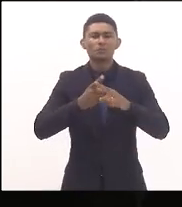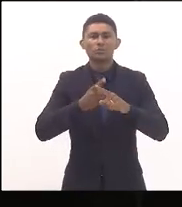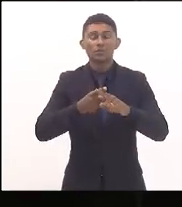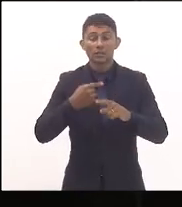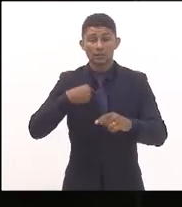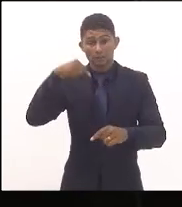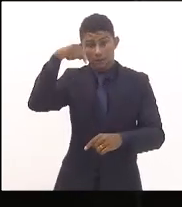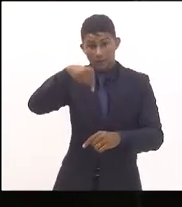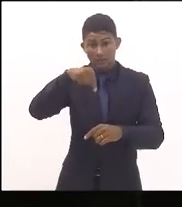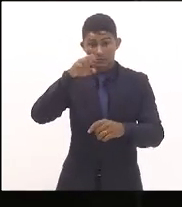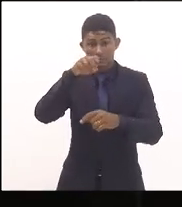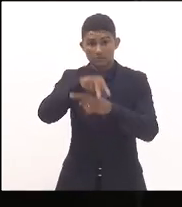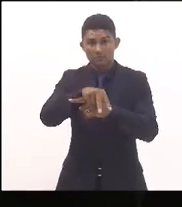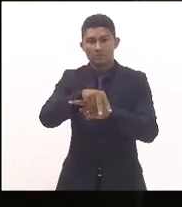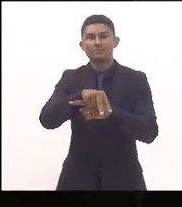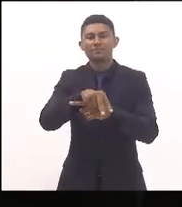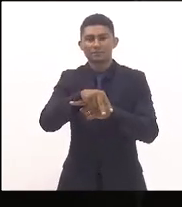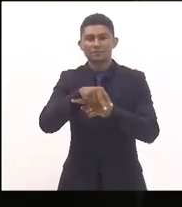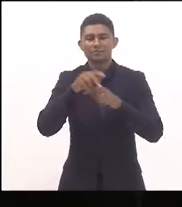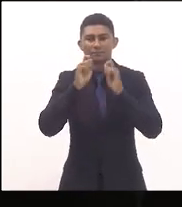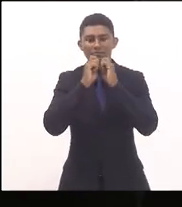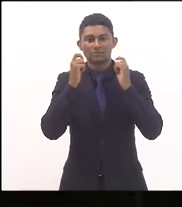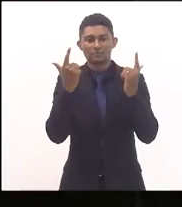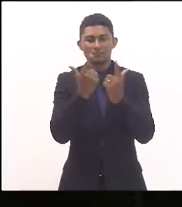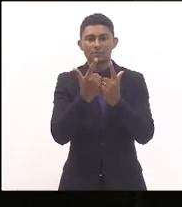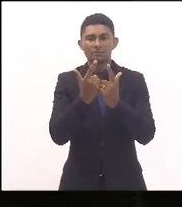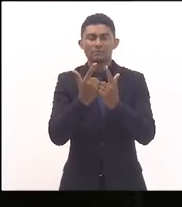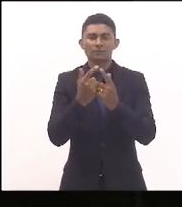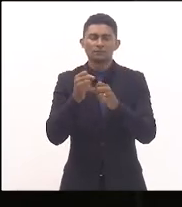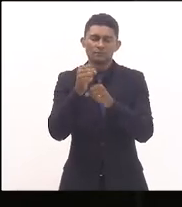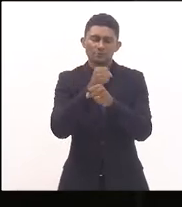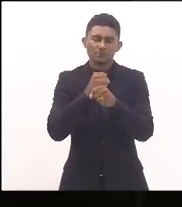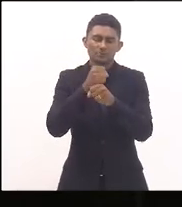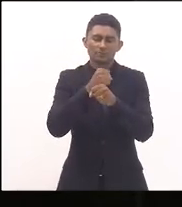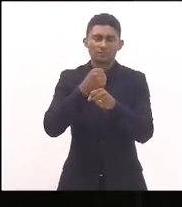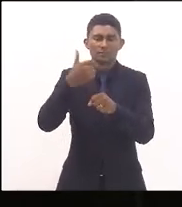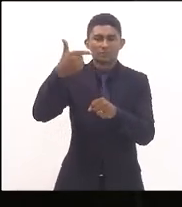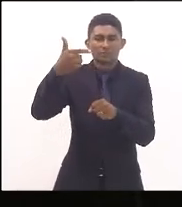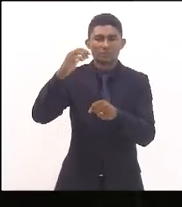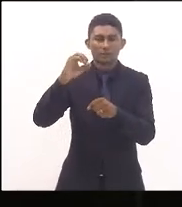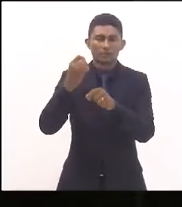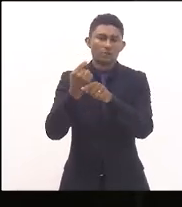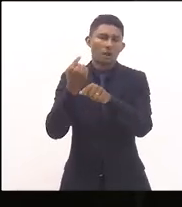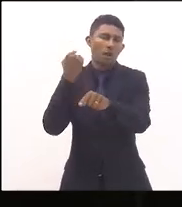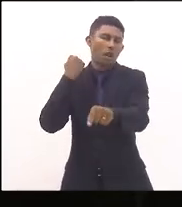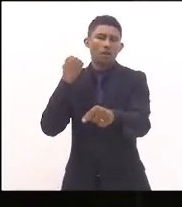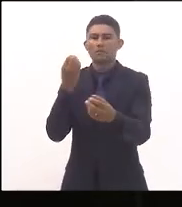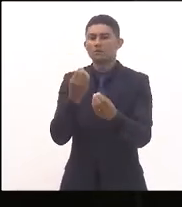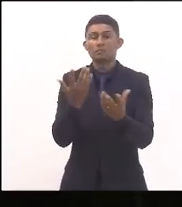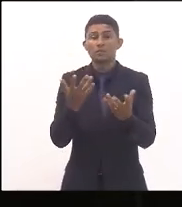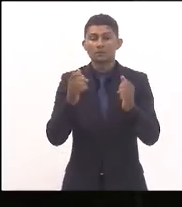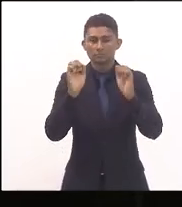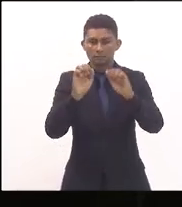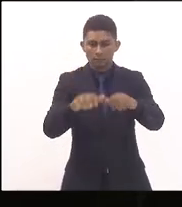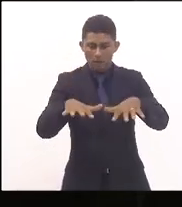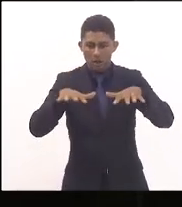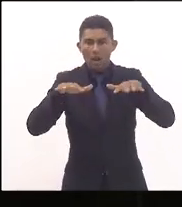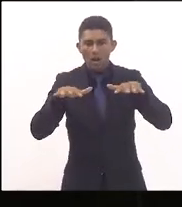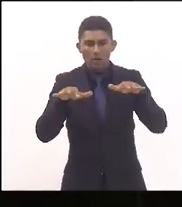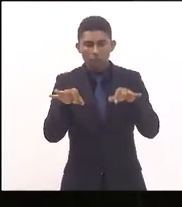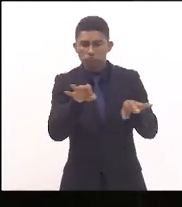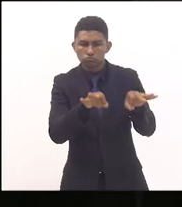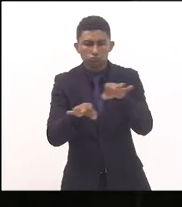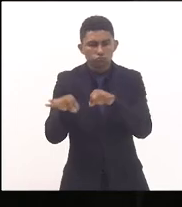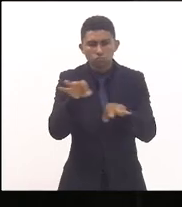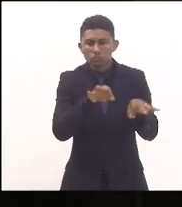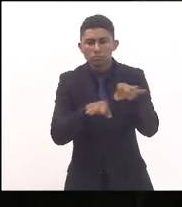entrei na sua casa deitado e há 20 anos de surpresa para fazer plenário e essa história se